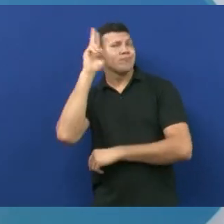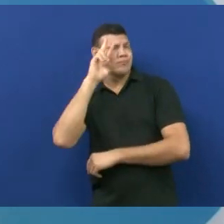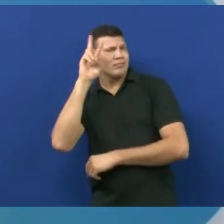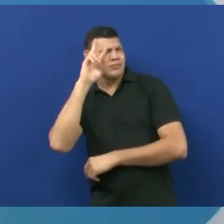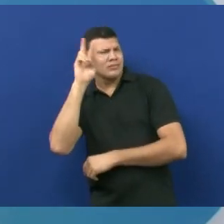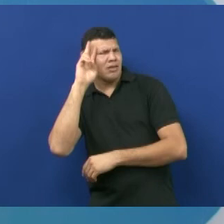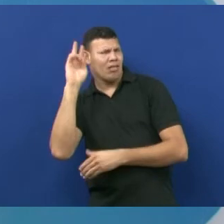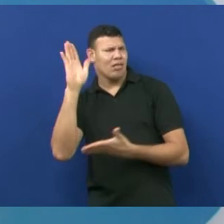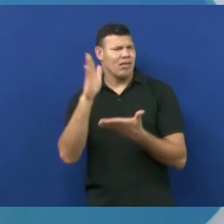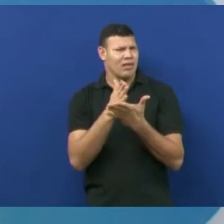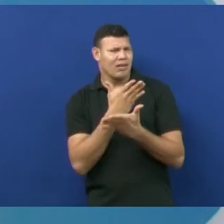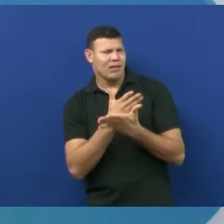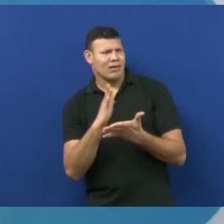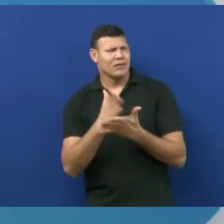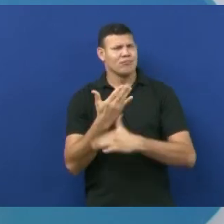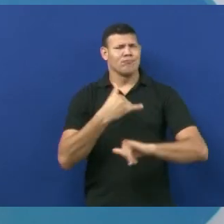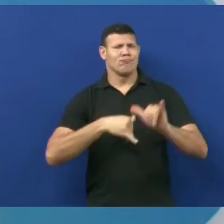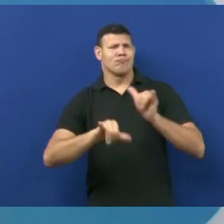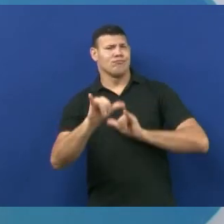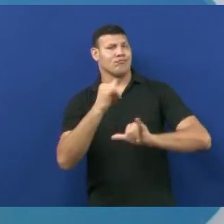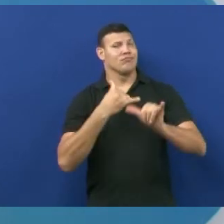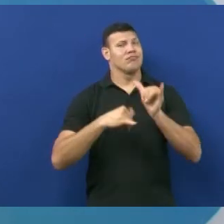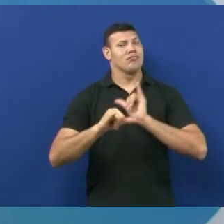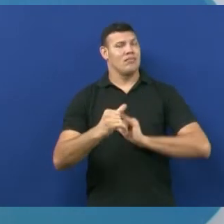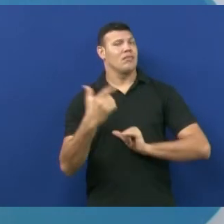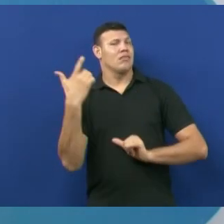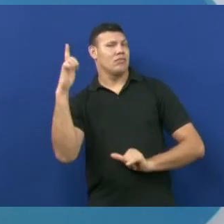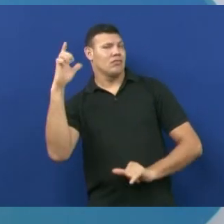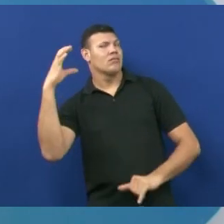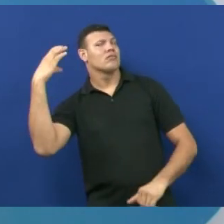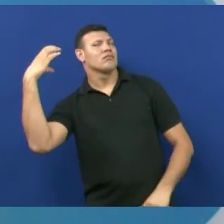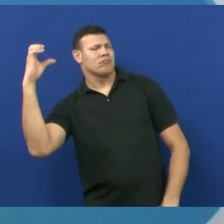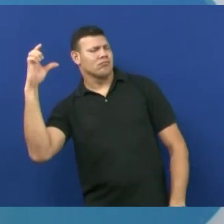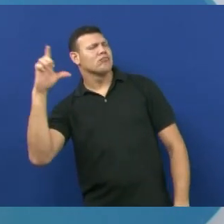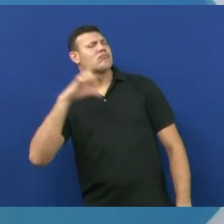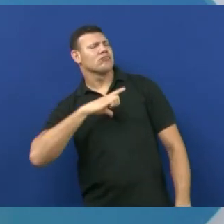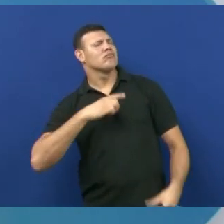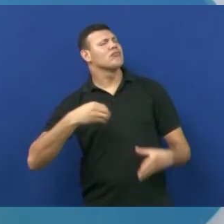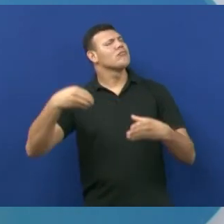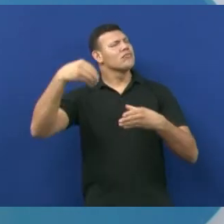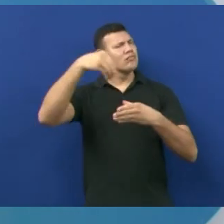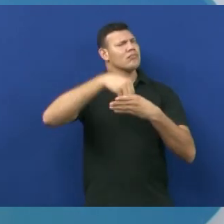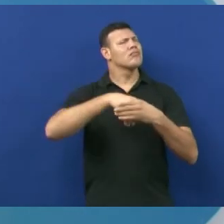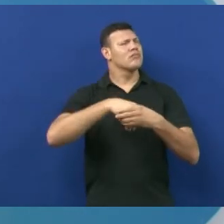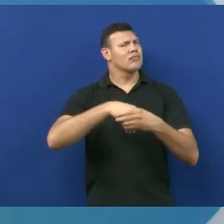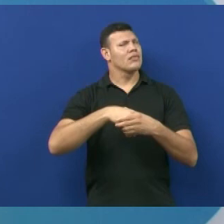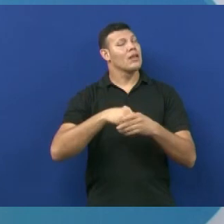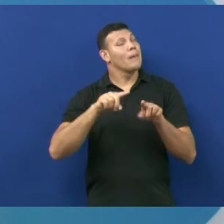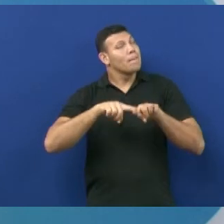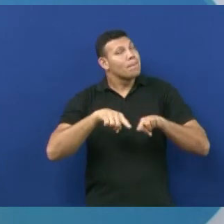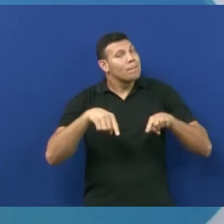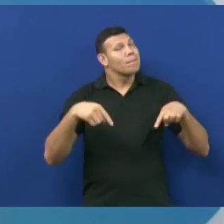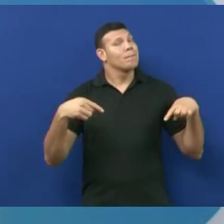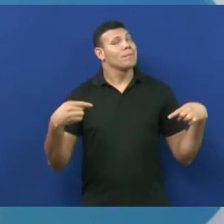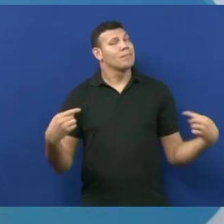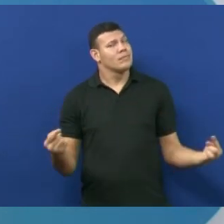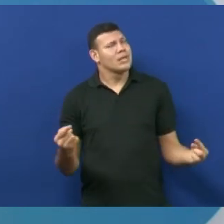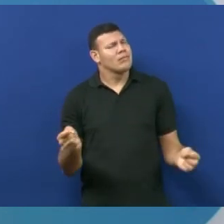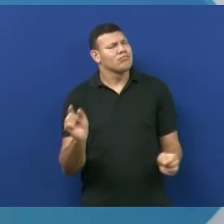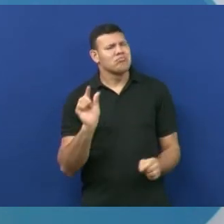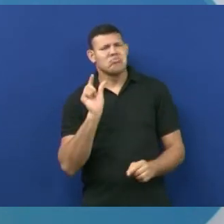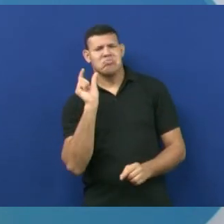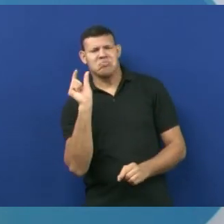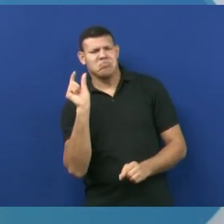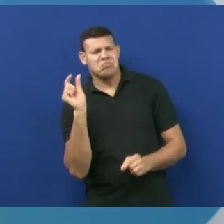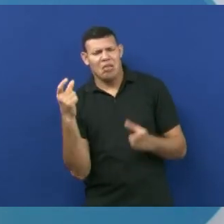em algumas substâncias inorgânicas pode haver carbono também, mas elas são poucas